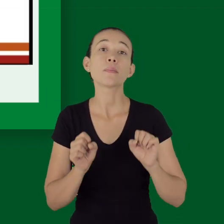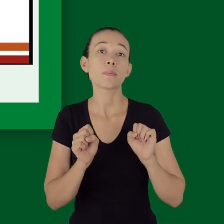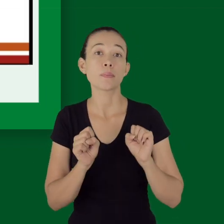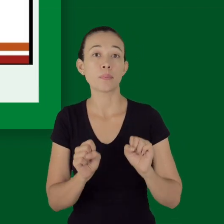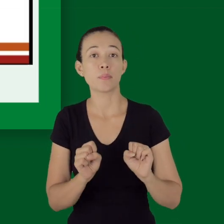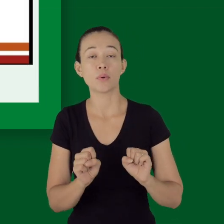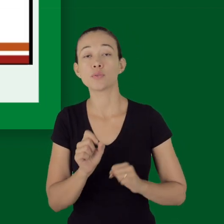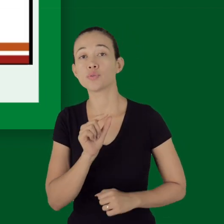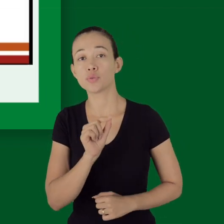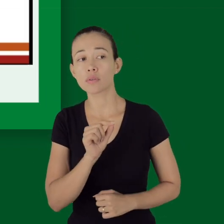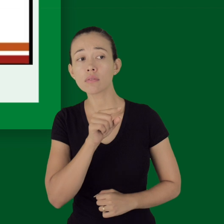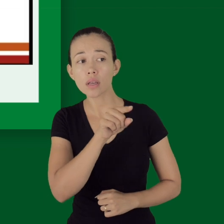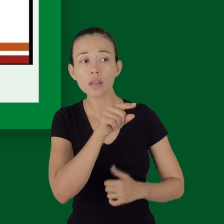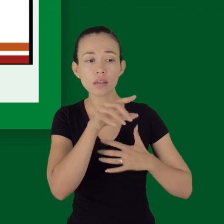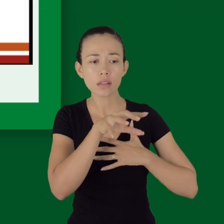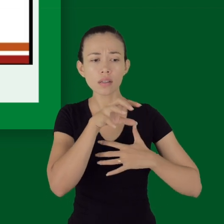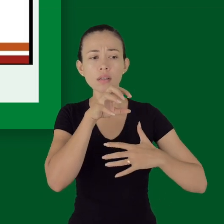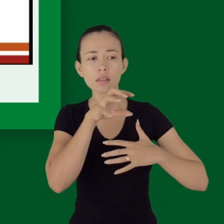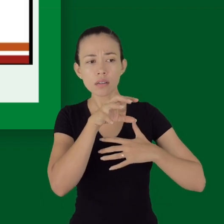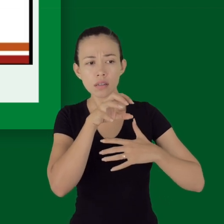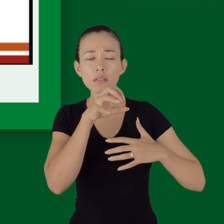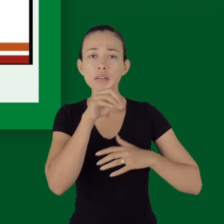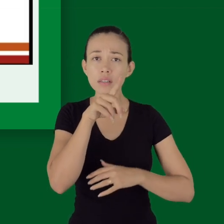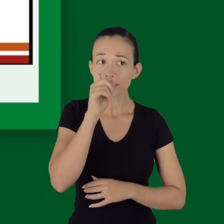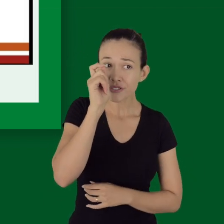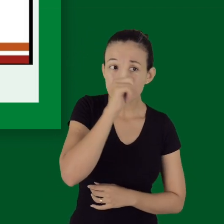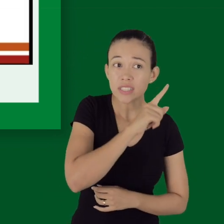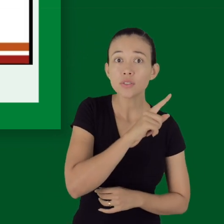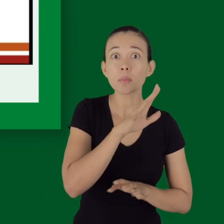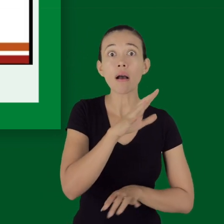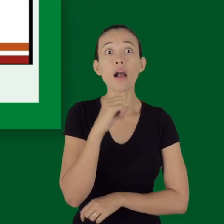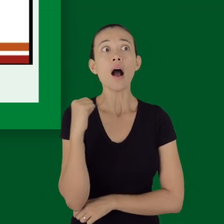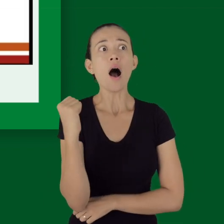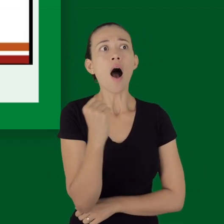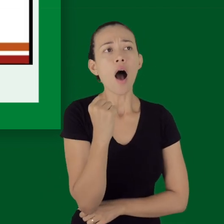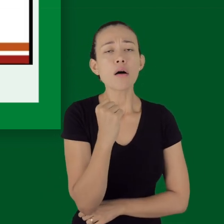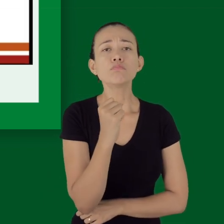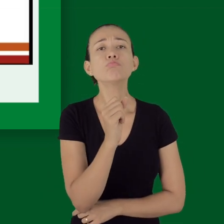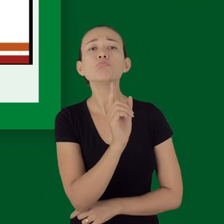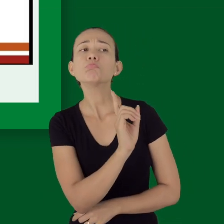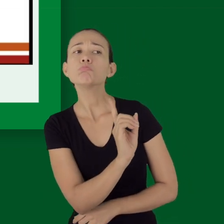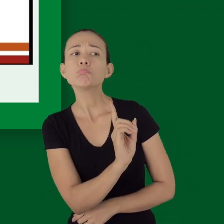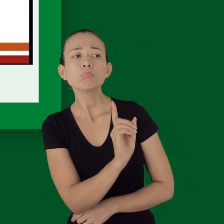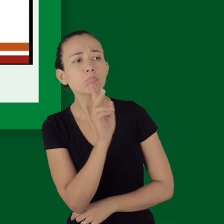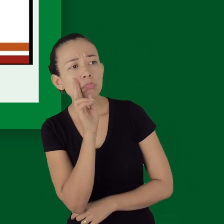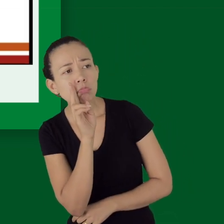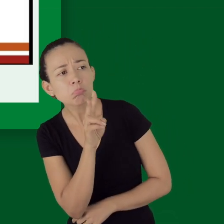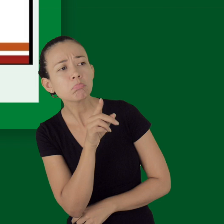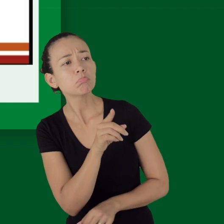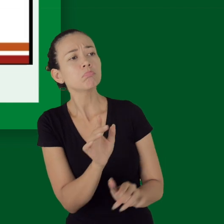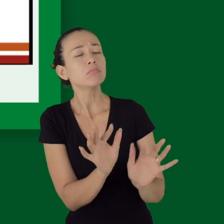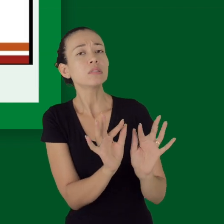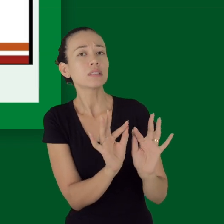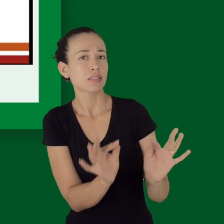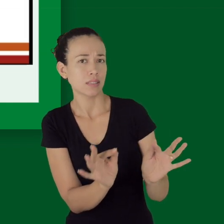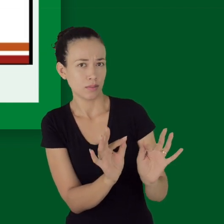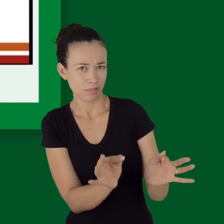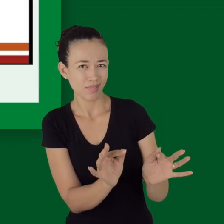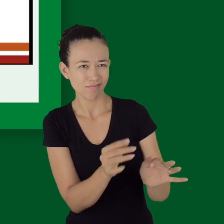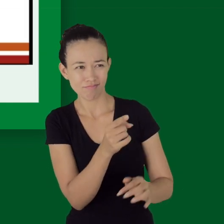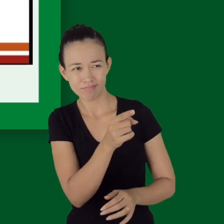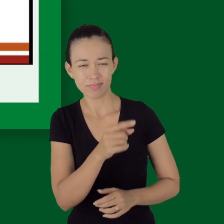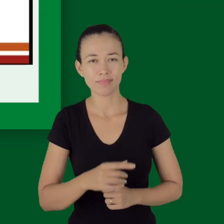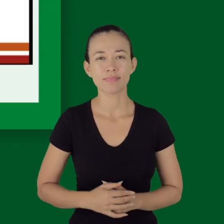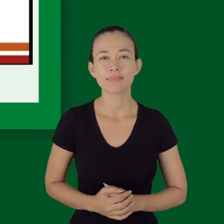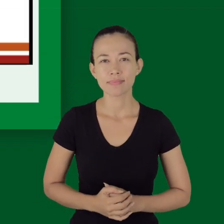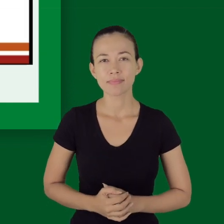até T1, a gente ainda pode ter comprometimentos da questão da respiração, mas só que mais discreto. Por isso que